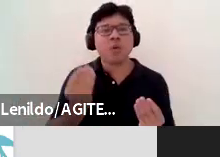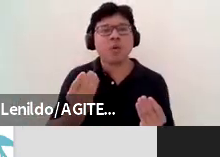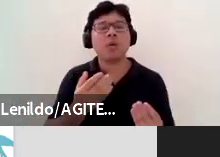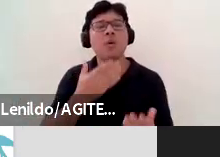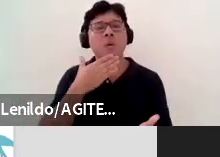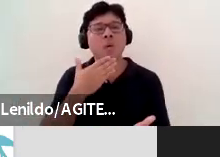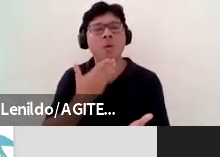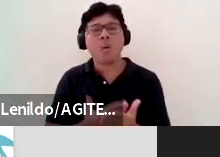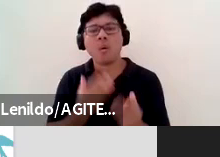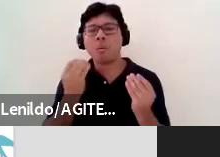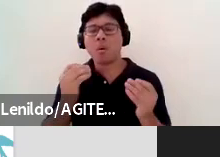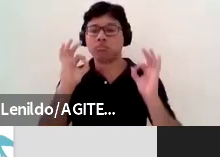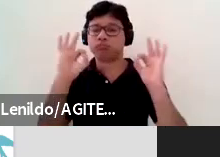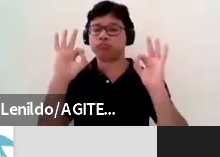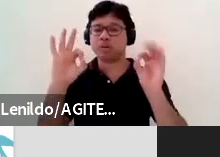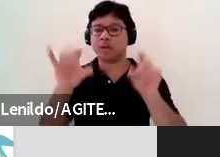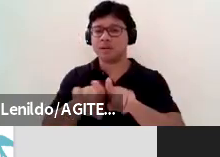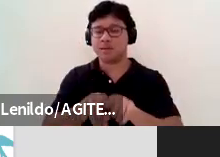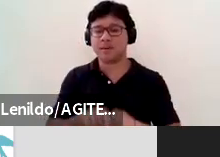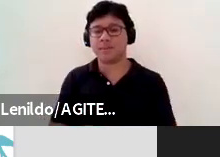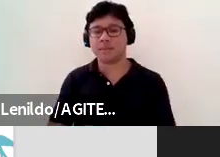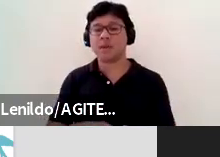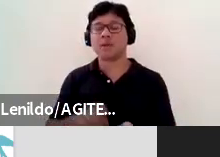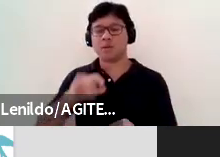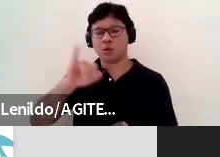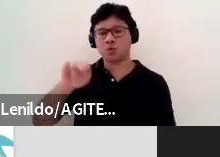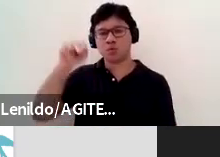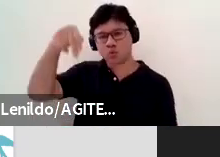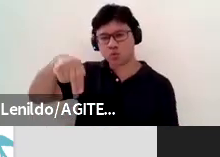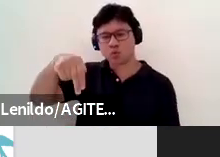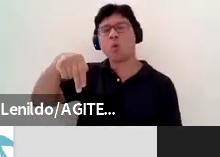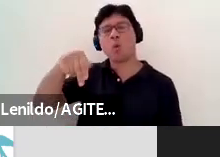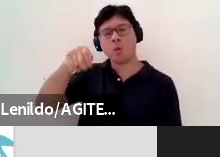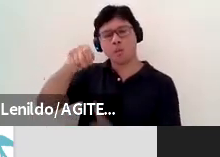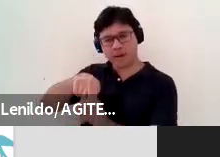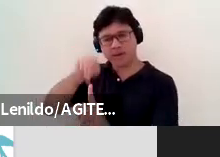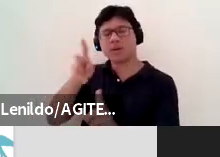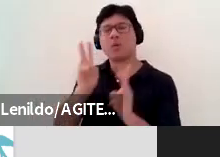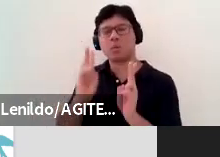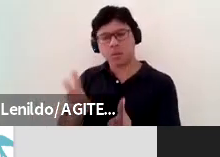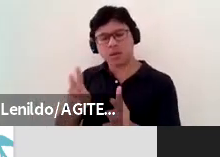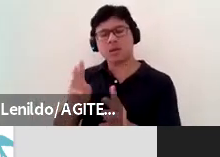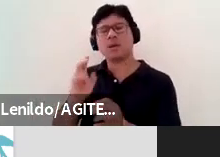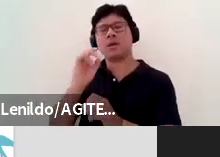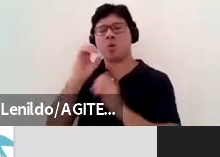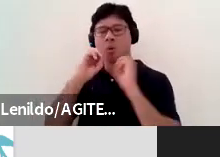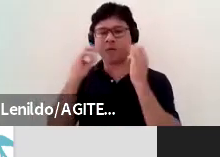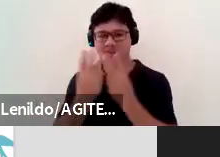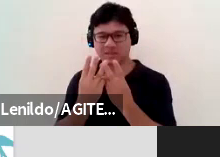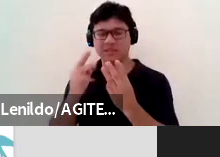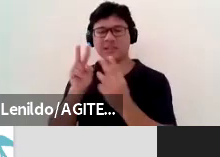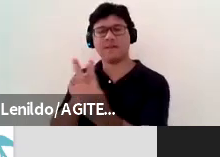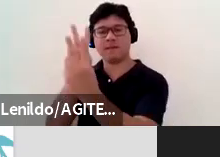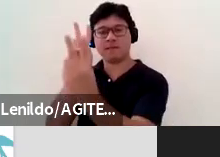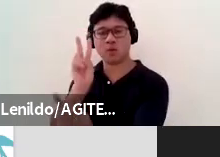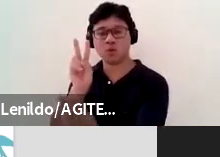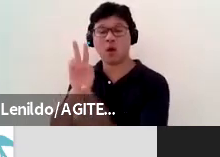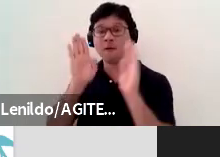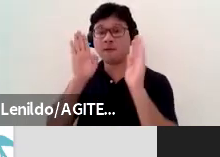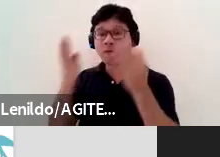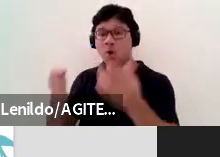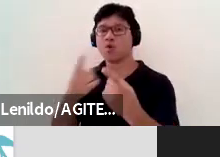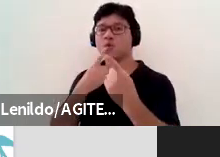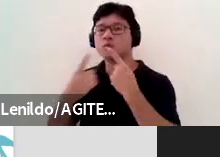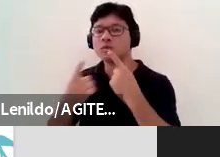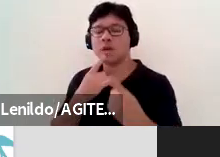gente, inclusive. Né? Então, em junho, a gente resolveu manter também a oficina. Dessa vez, a gente fez o foco em diálogos e cada